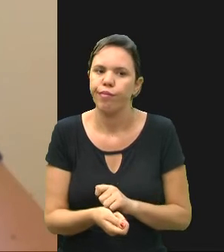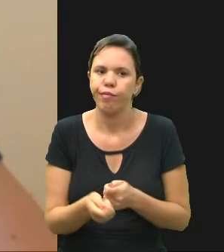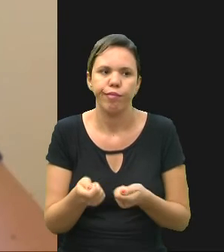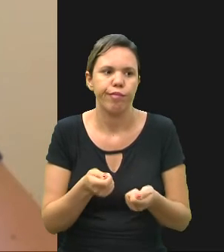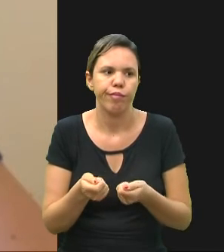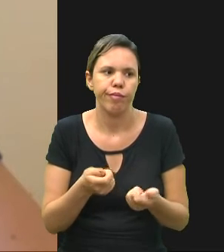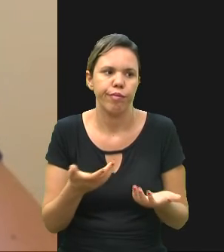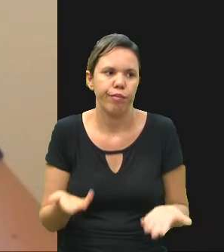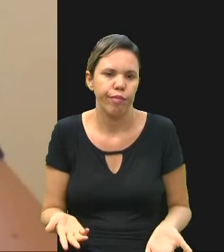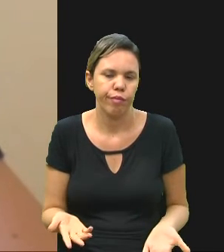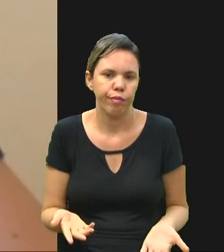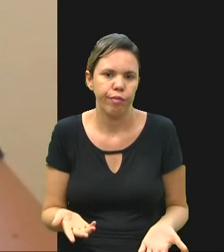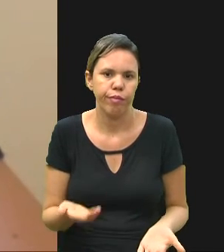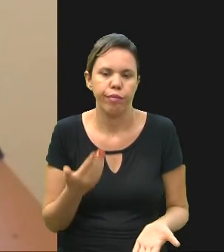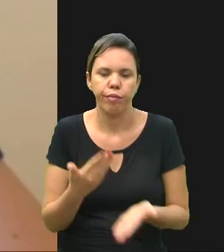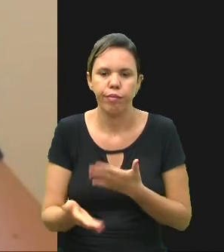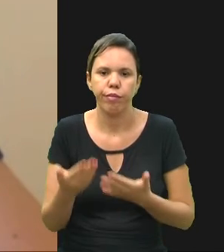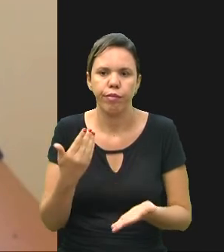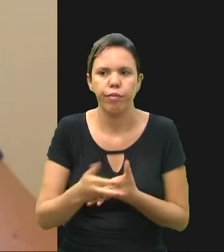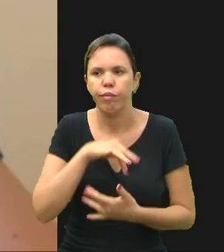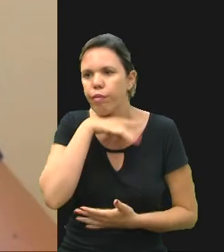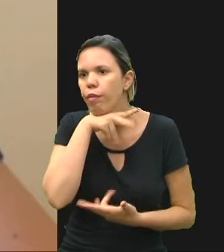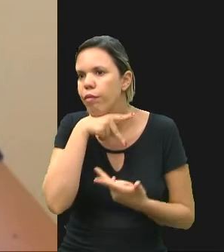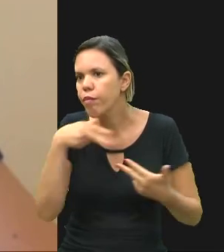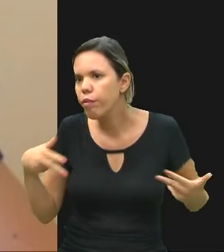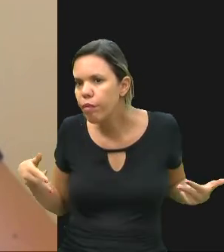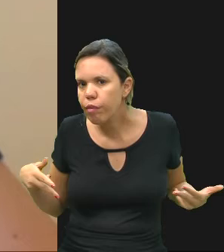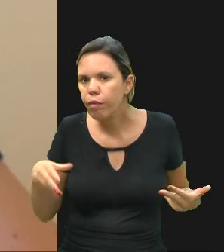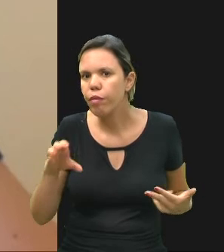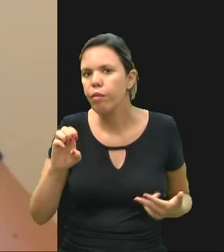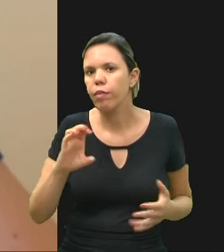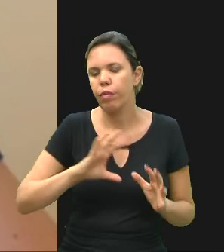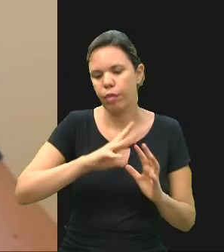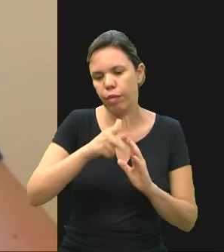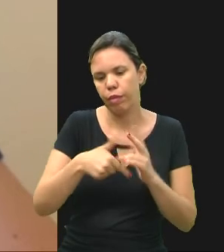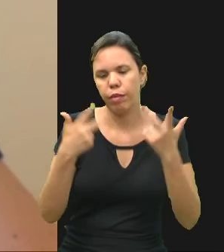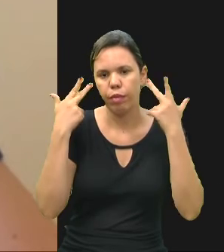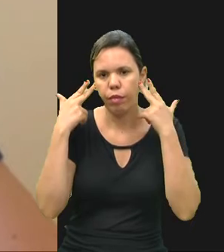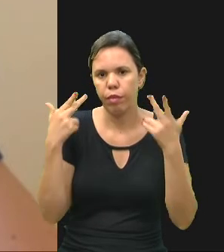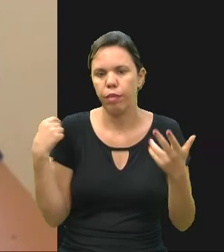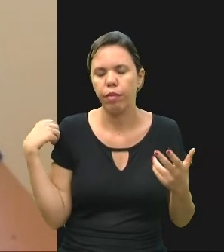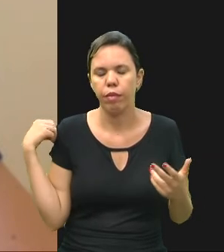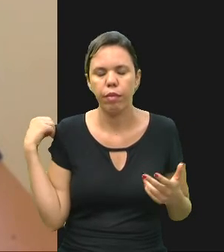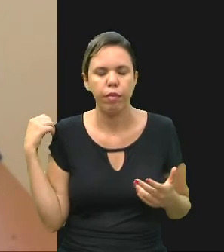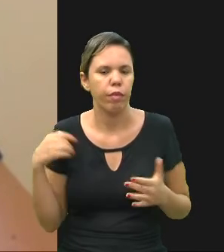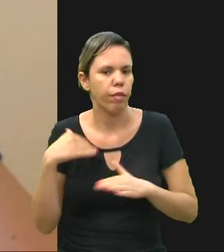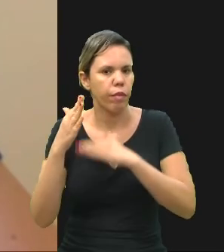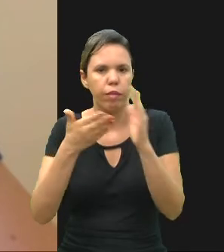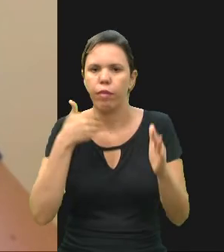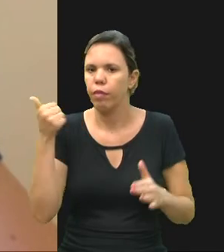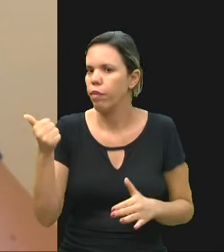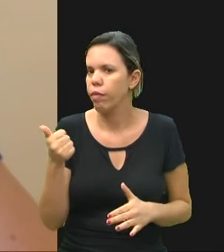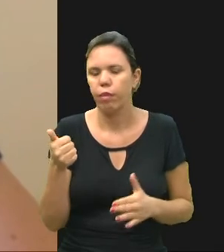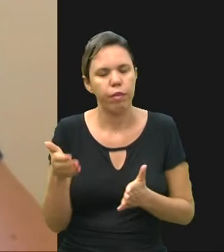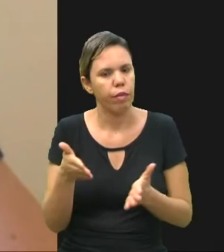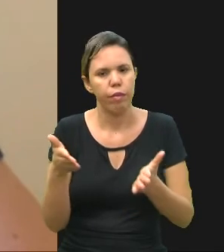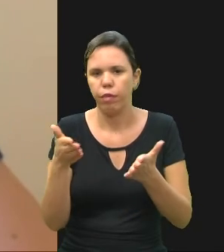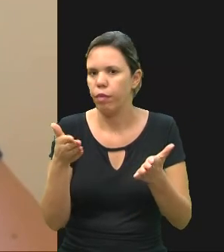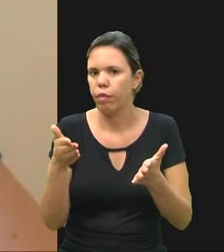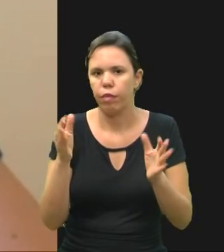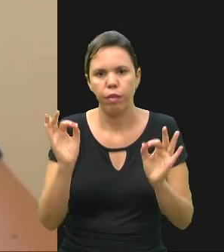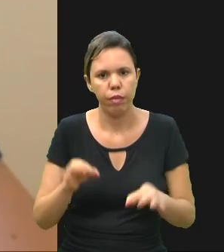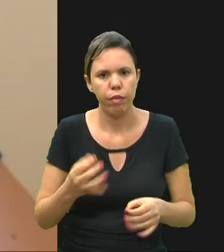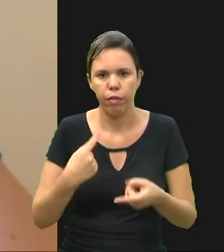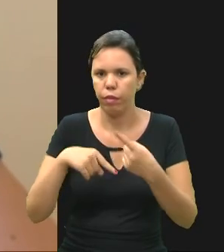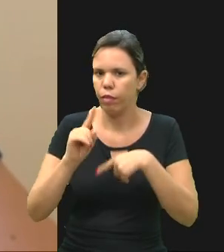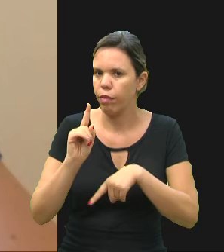de contê-las, perda de espécies, perda de ecossistemas naturais, a gente realmente não avança por um caminho que